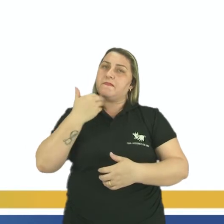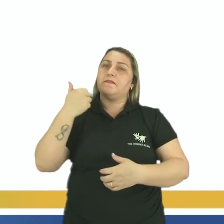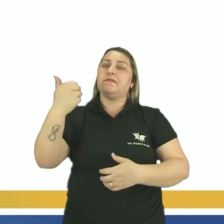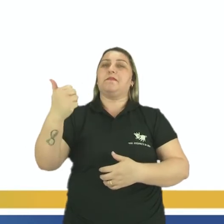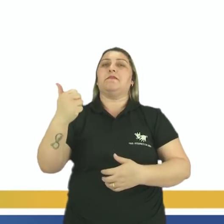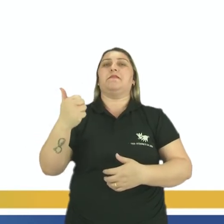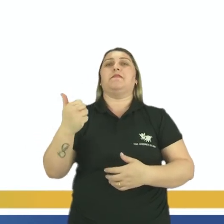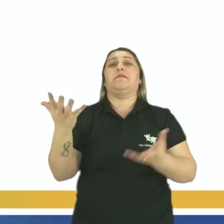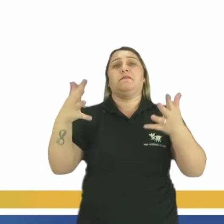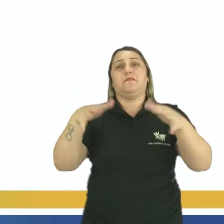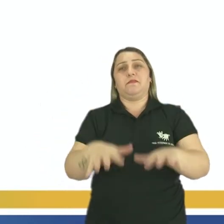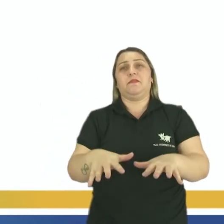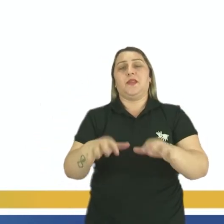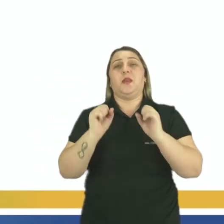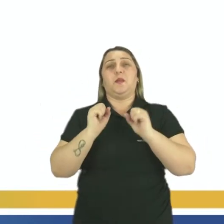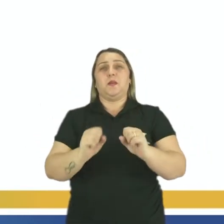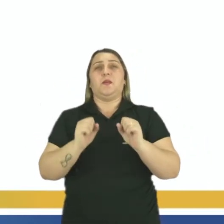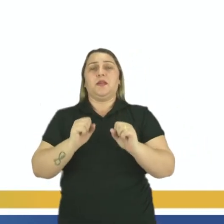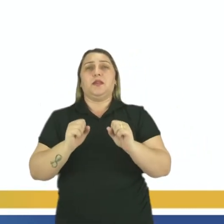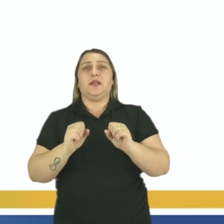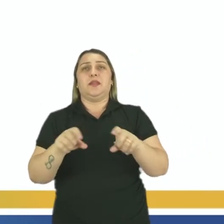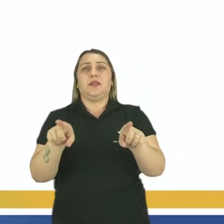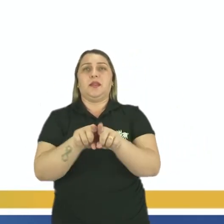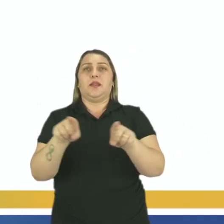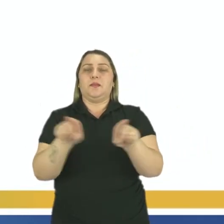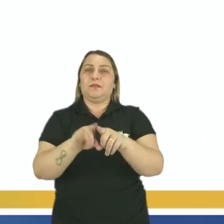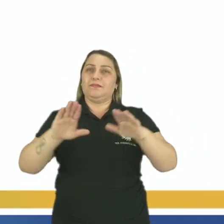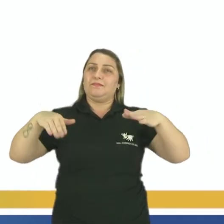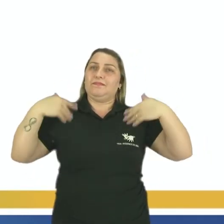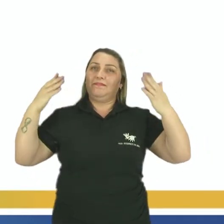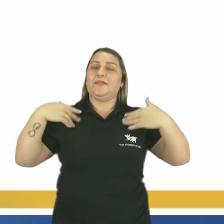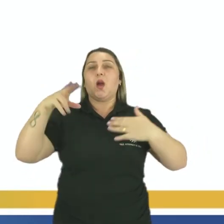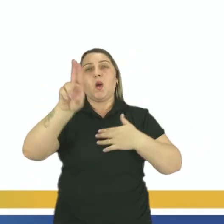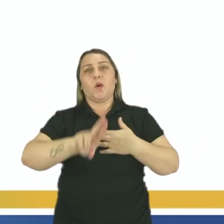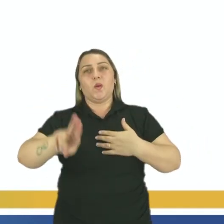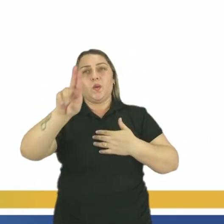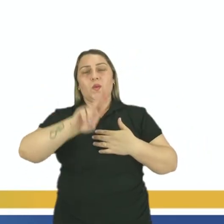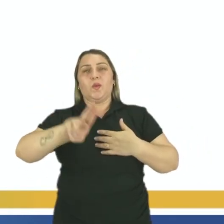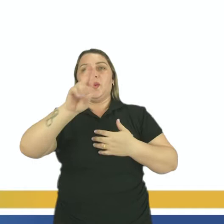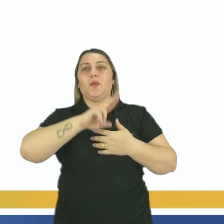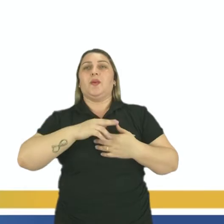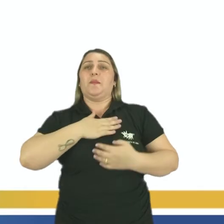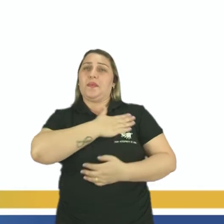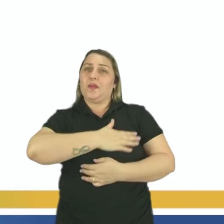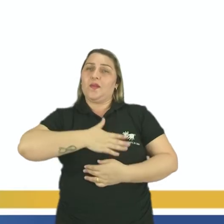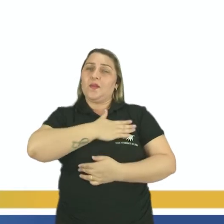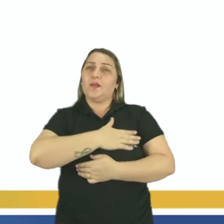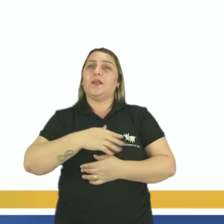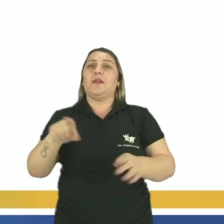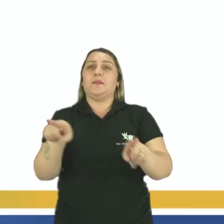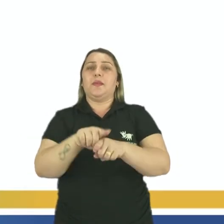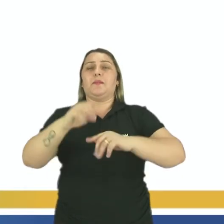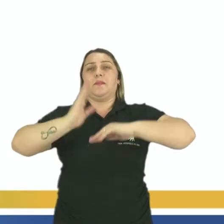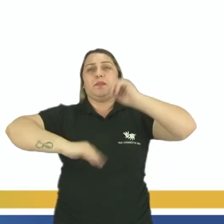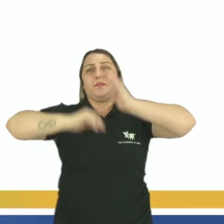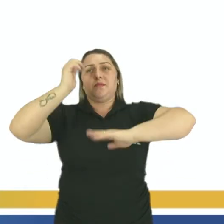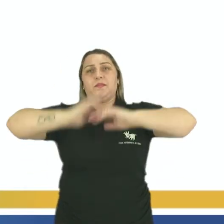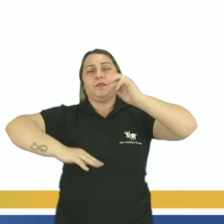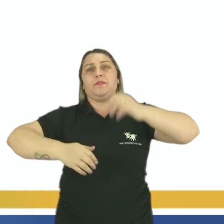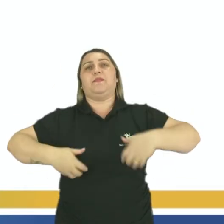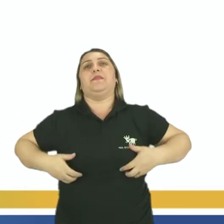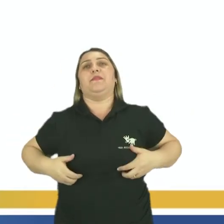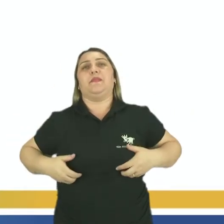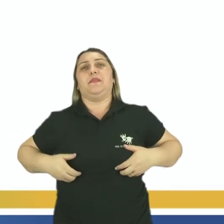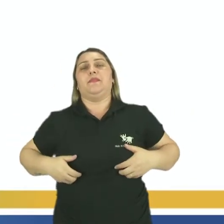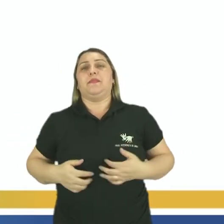melhores, inclusas e que pudessem também se divertir, usar como hobby ou até mesmo profissional, né?